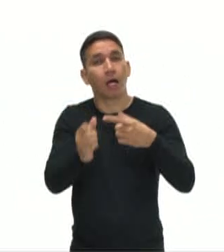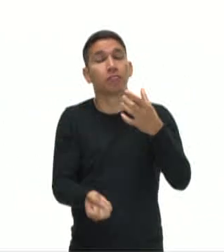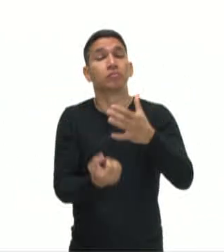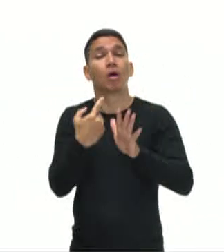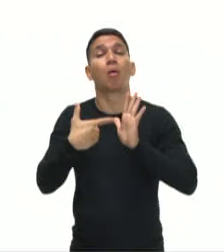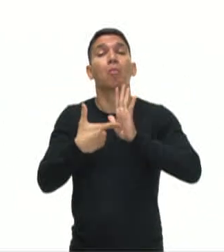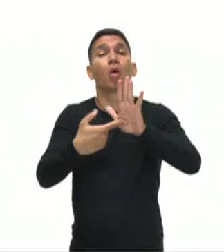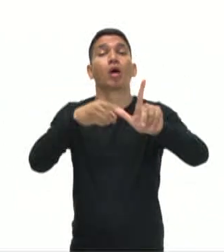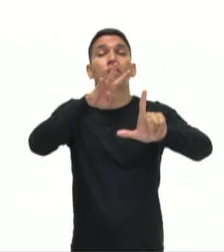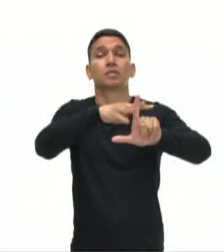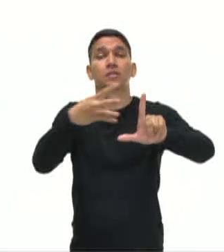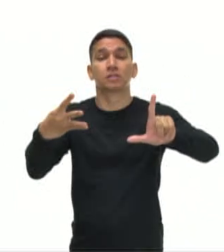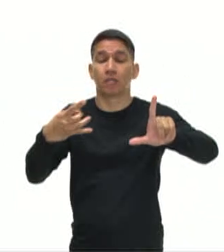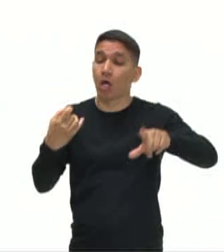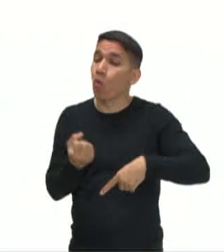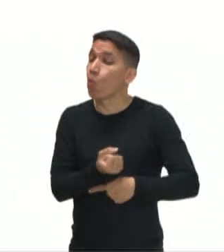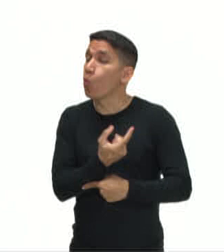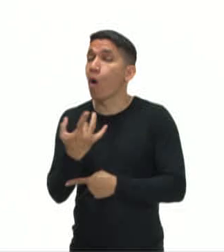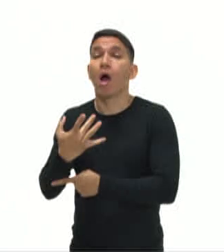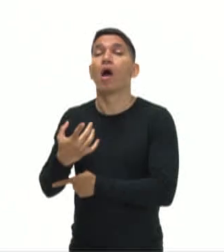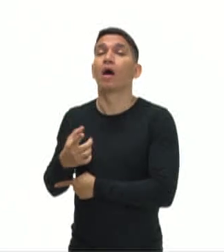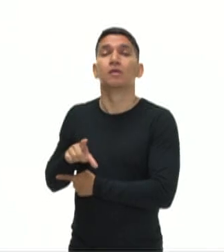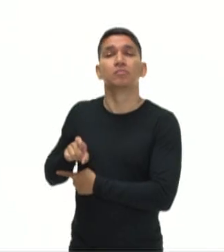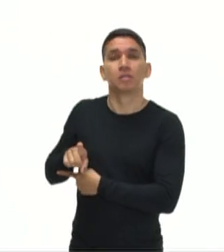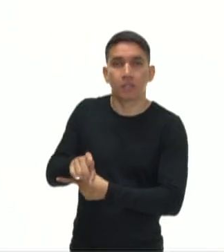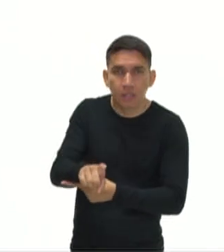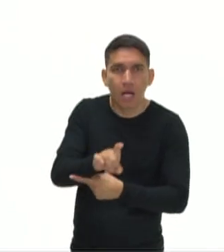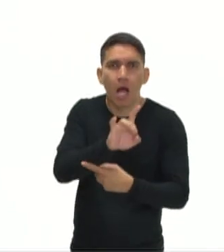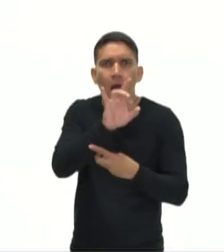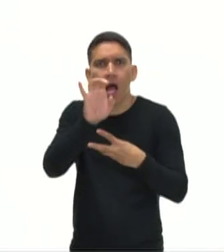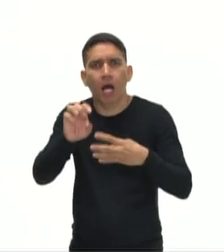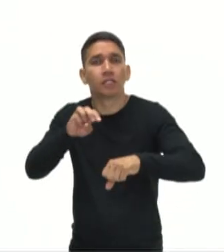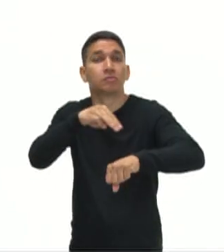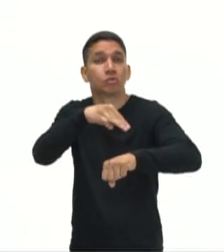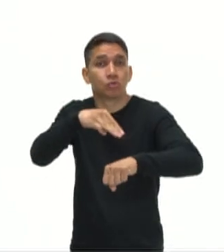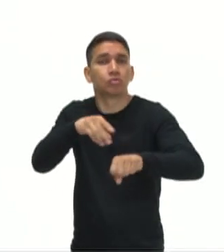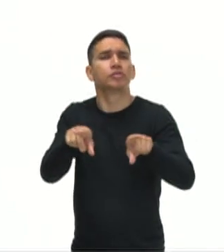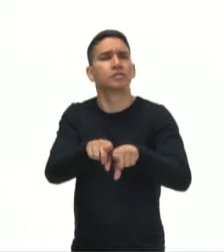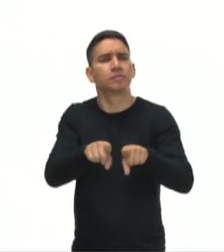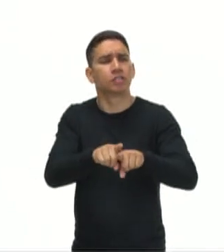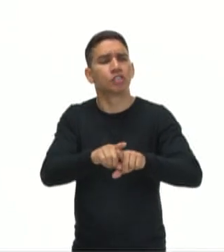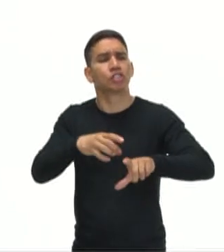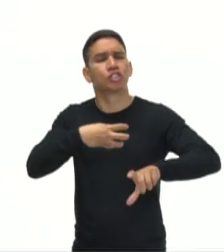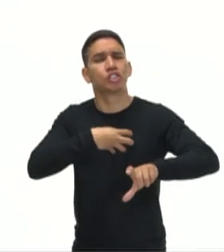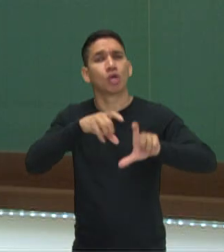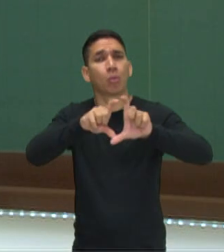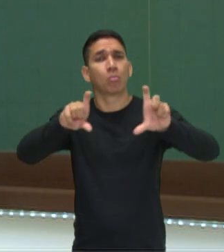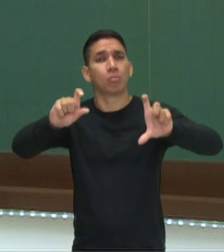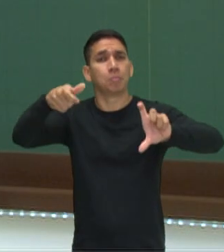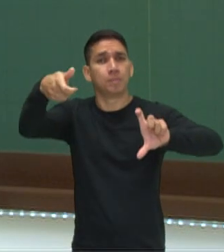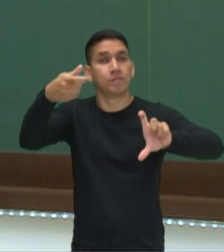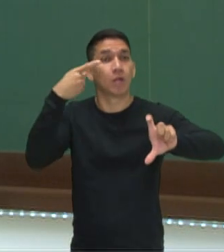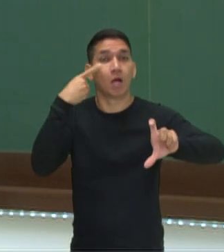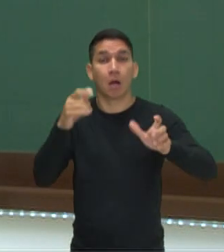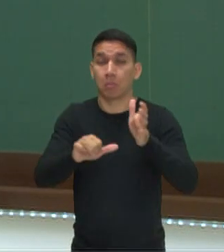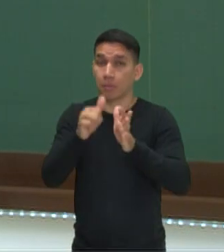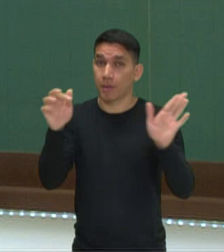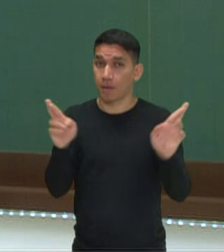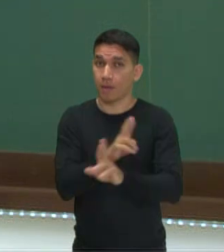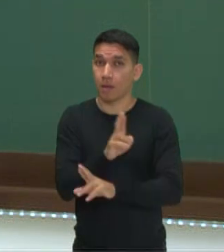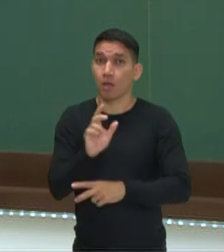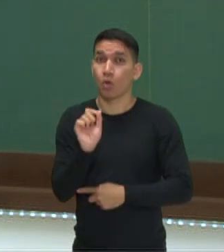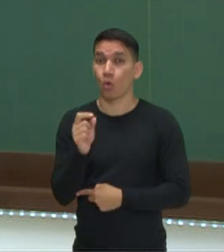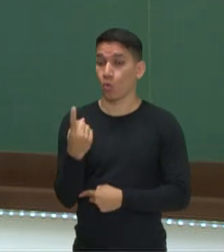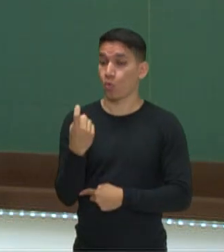cada minuto e também em forma de potência. Então, vamos pensar na letra A aqui, ó. Primeira coisa, nós queremos relacionar